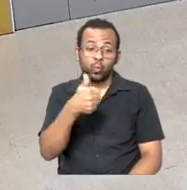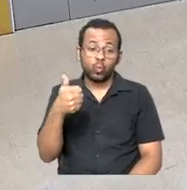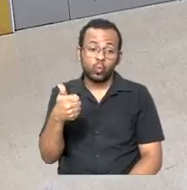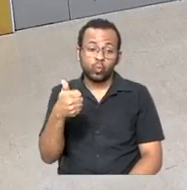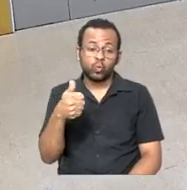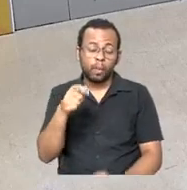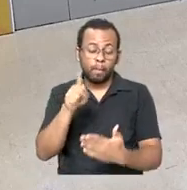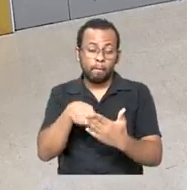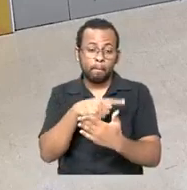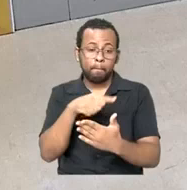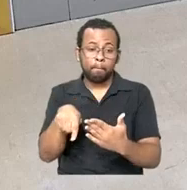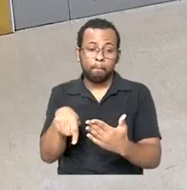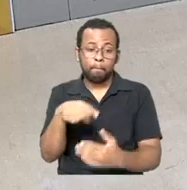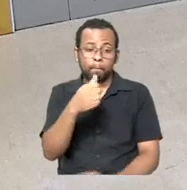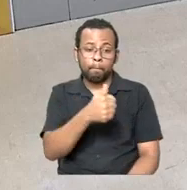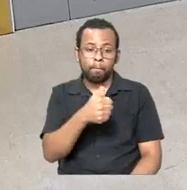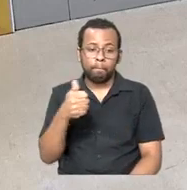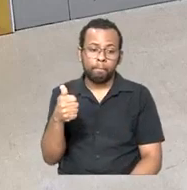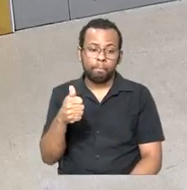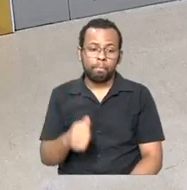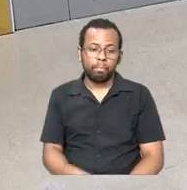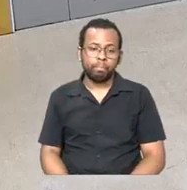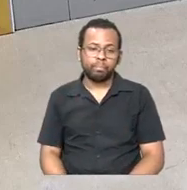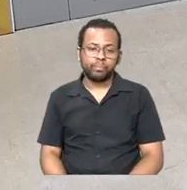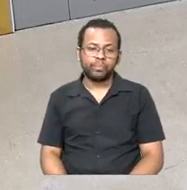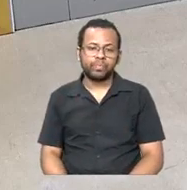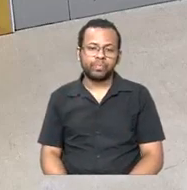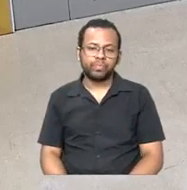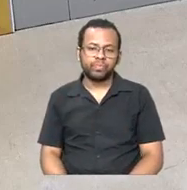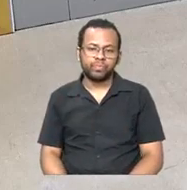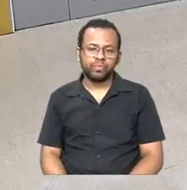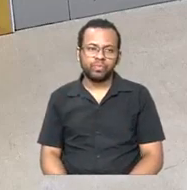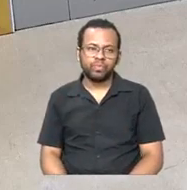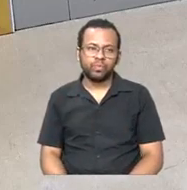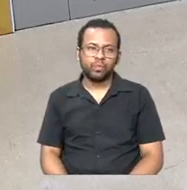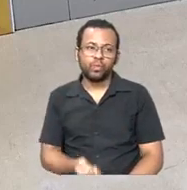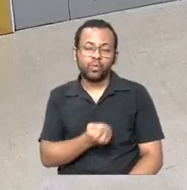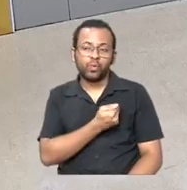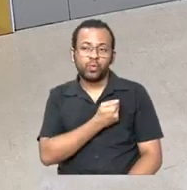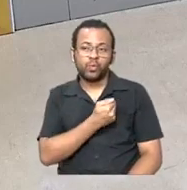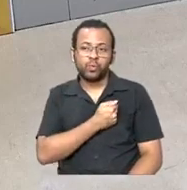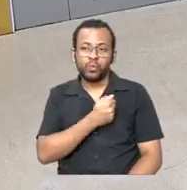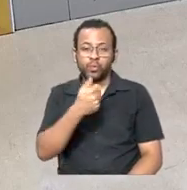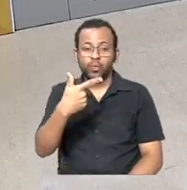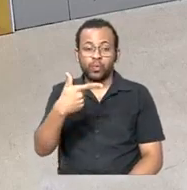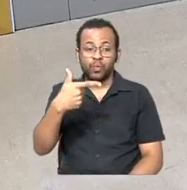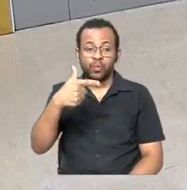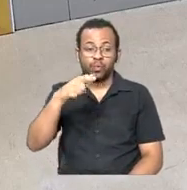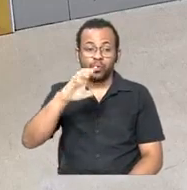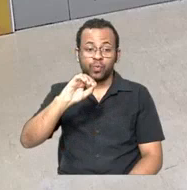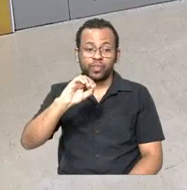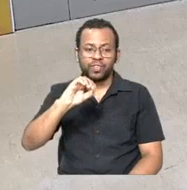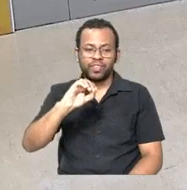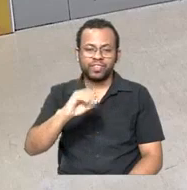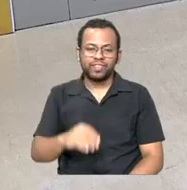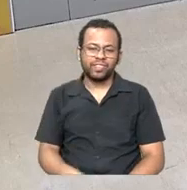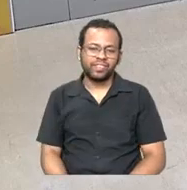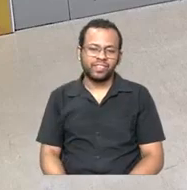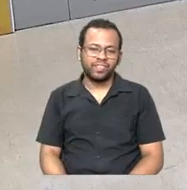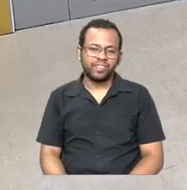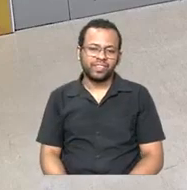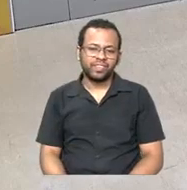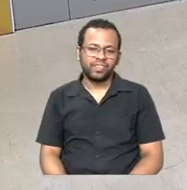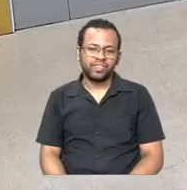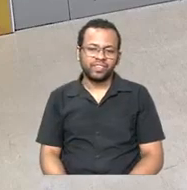marque aí número 11 e o número 20 agora tem o número 20 número